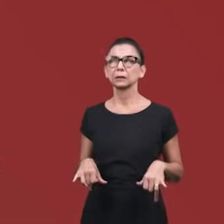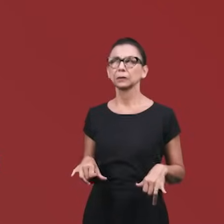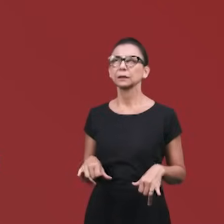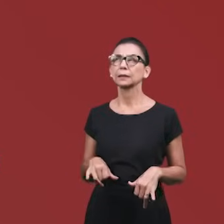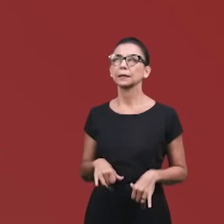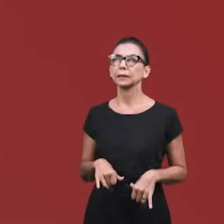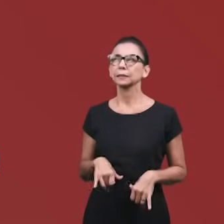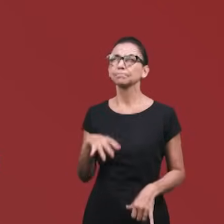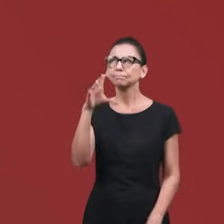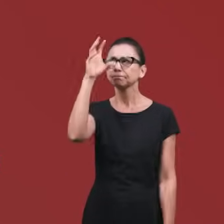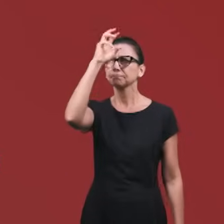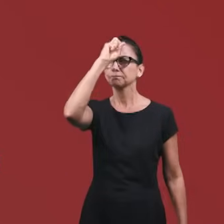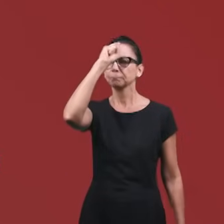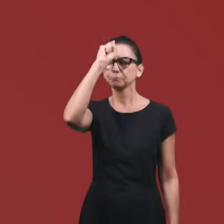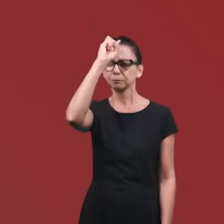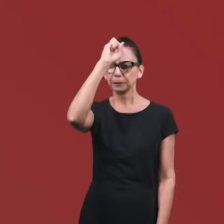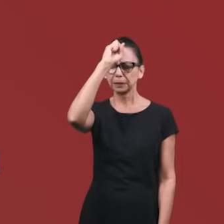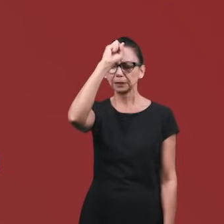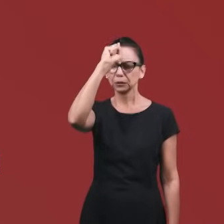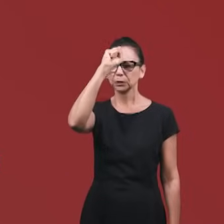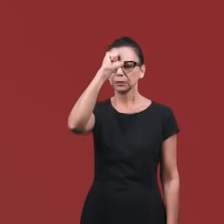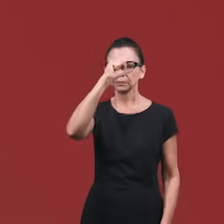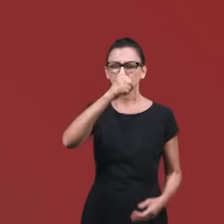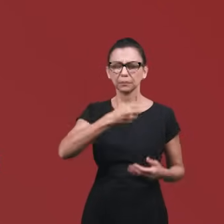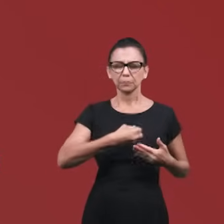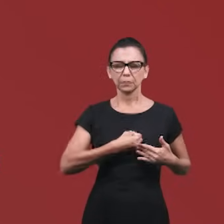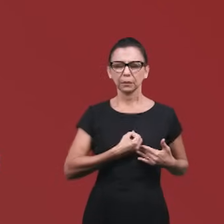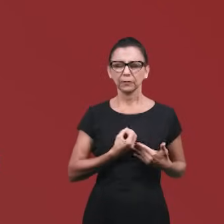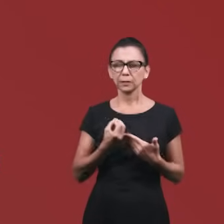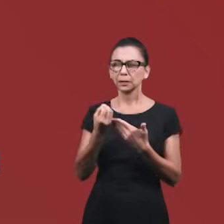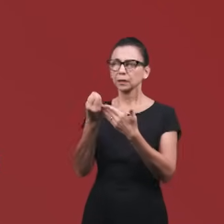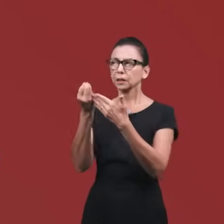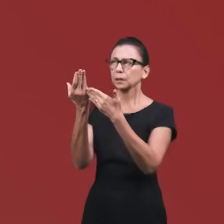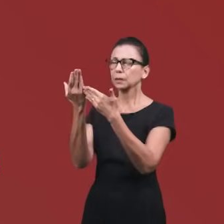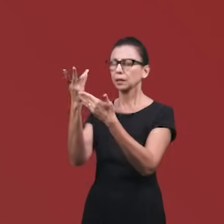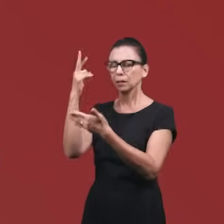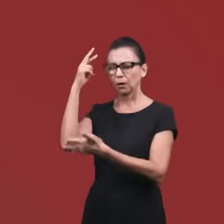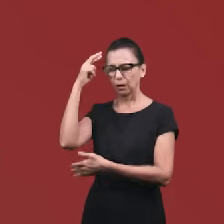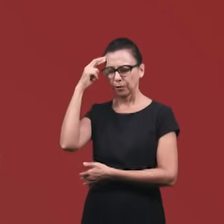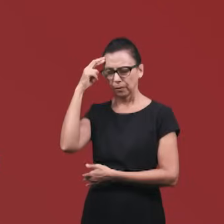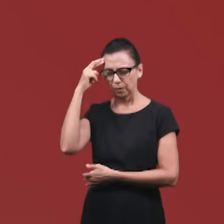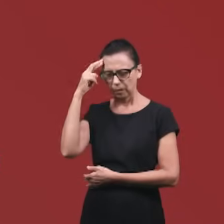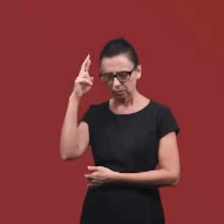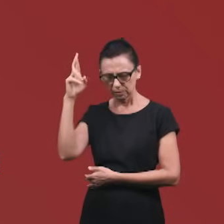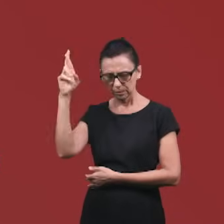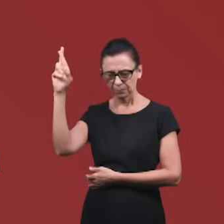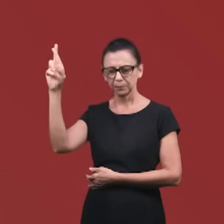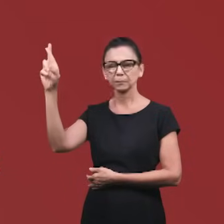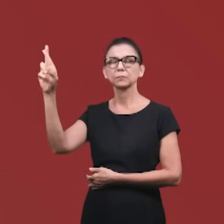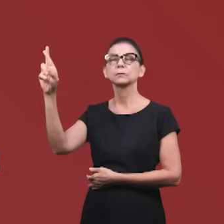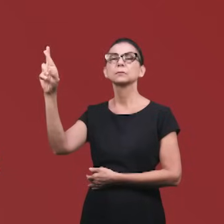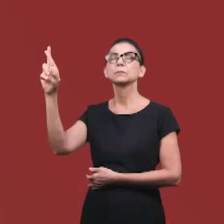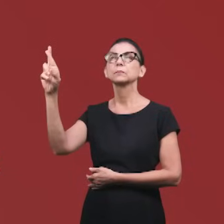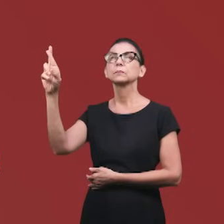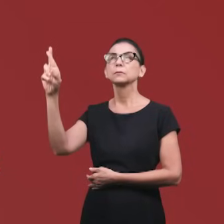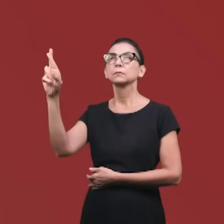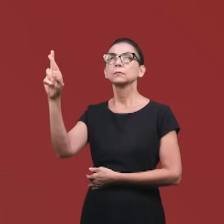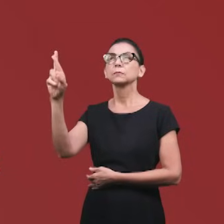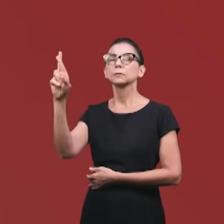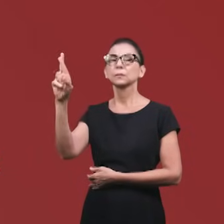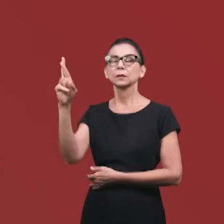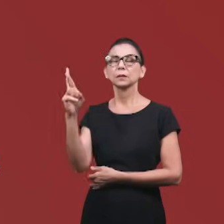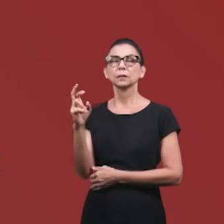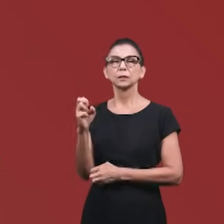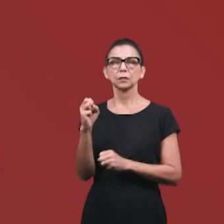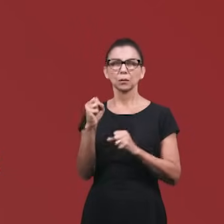aprendi a colocar minha vida sobre Altar então